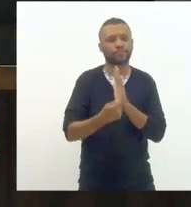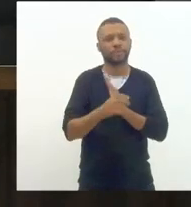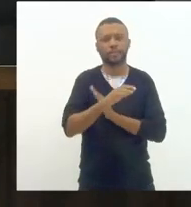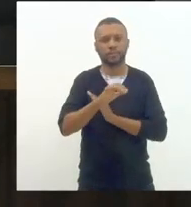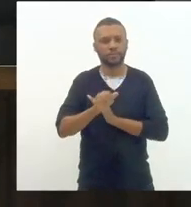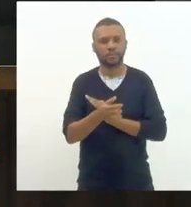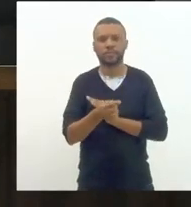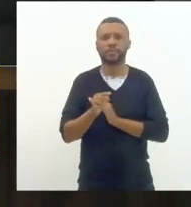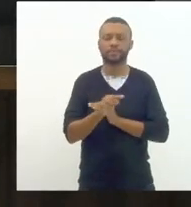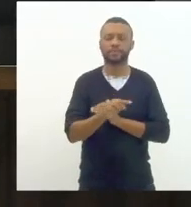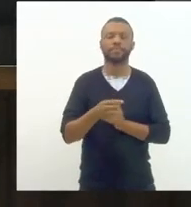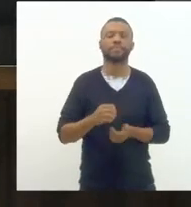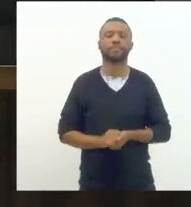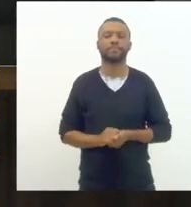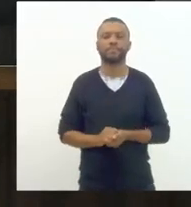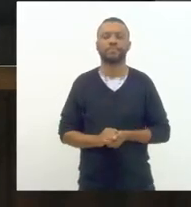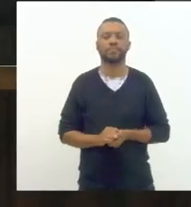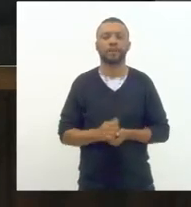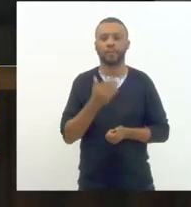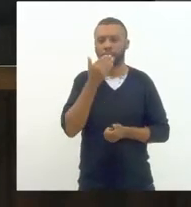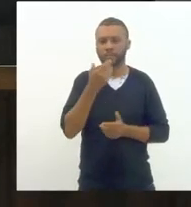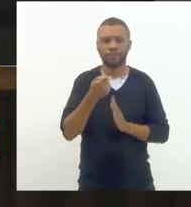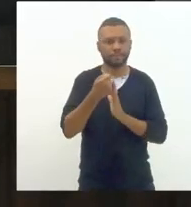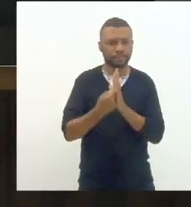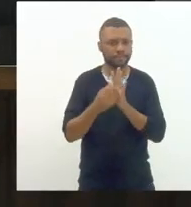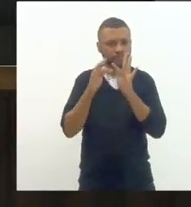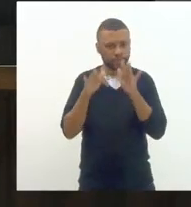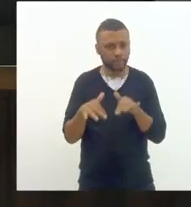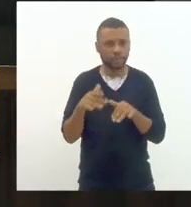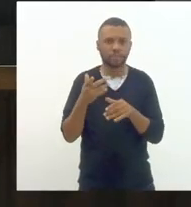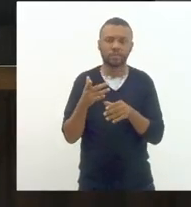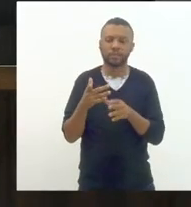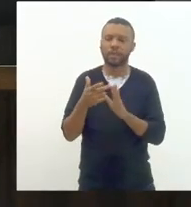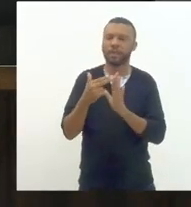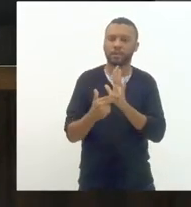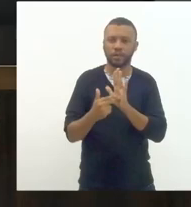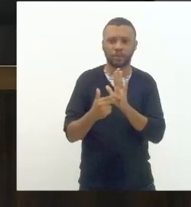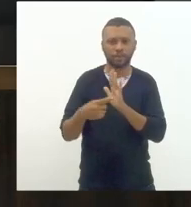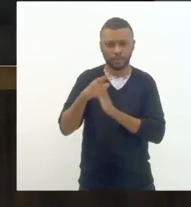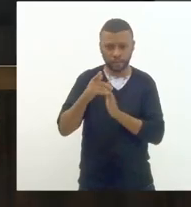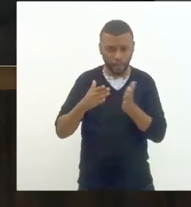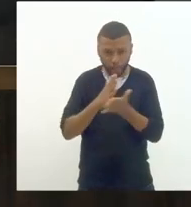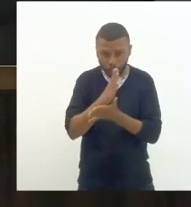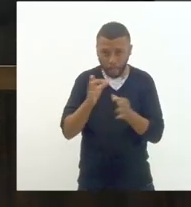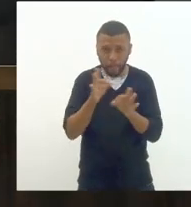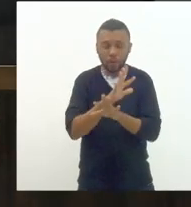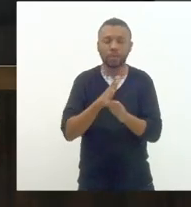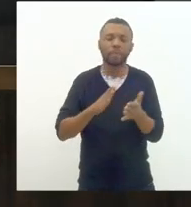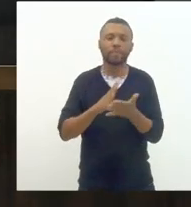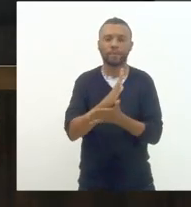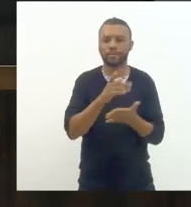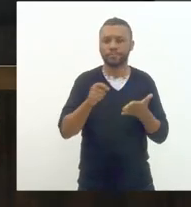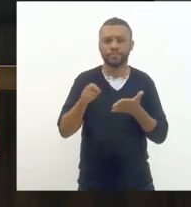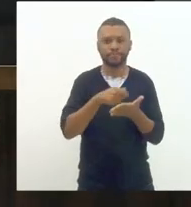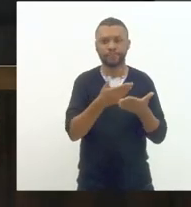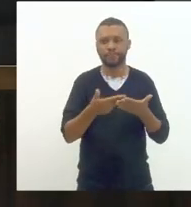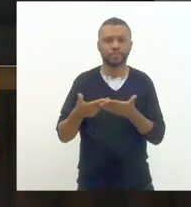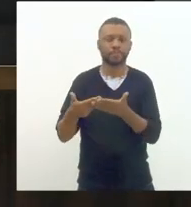Justiça, com forma final de redação. Seus que aprovam, permaneçam como estão. Aprovado, vai autógrafo.